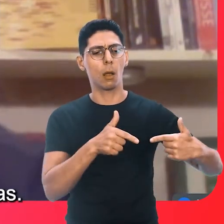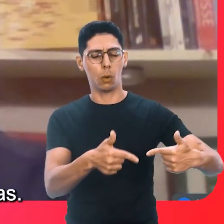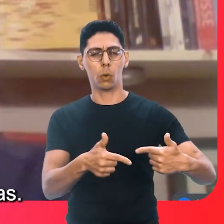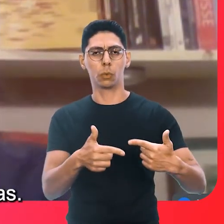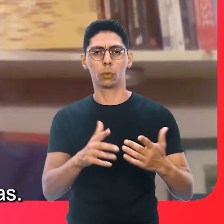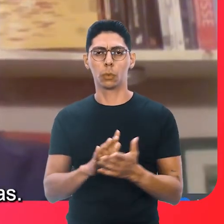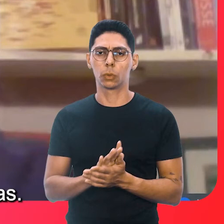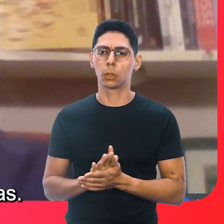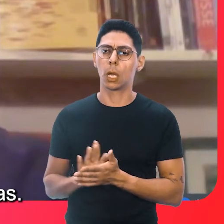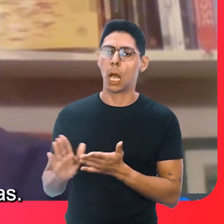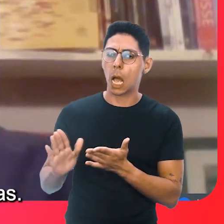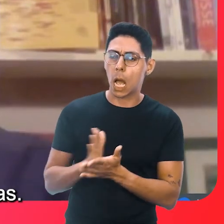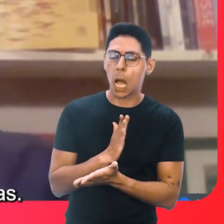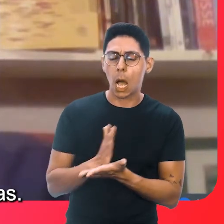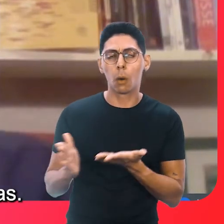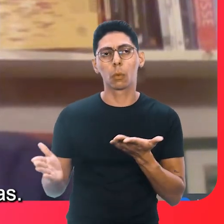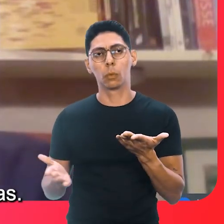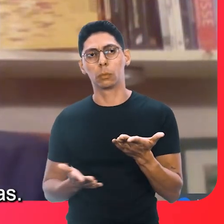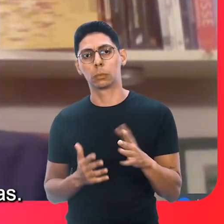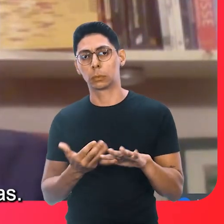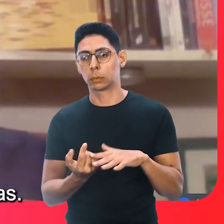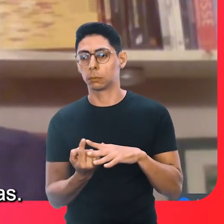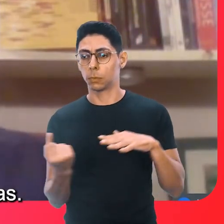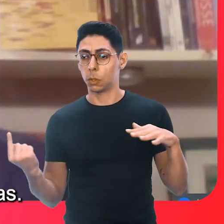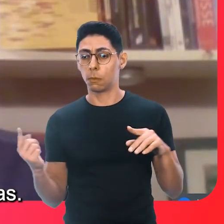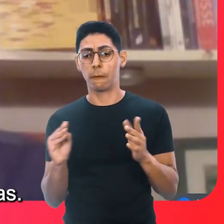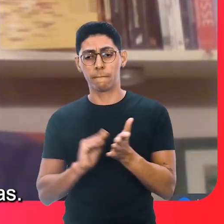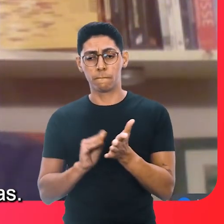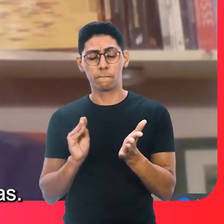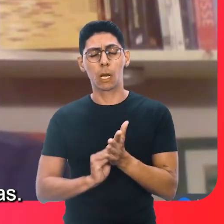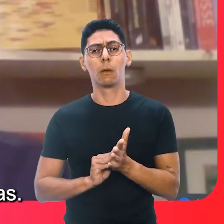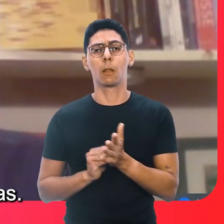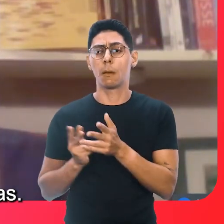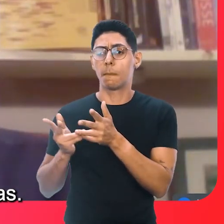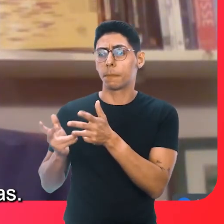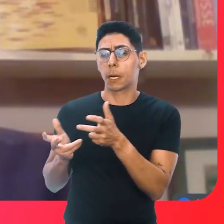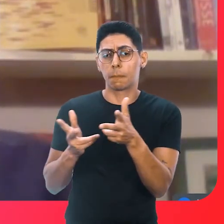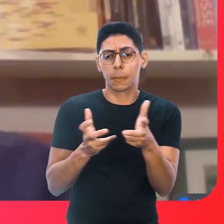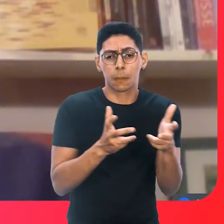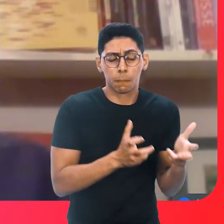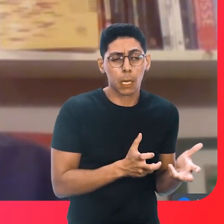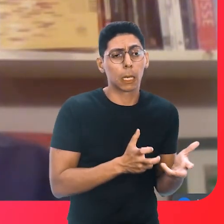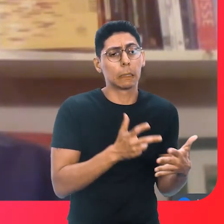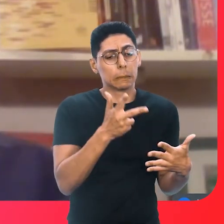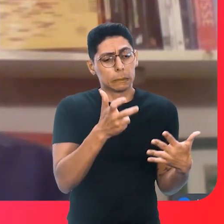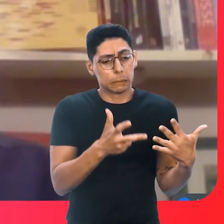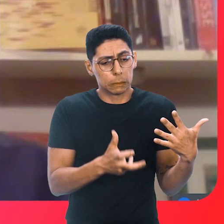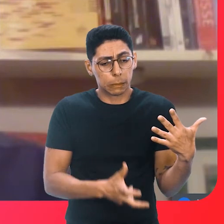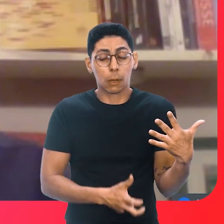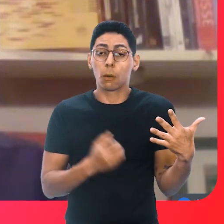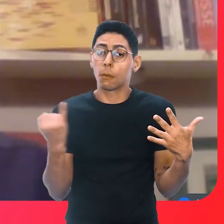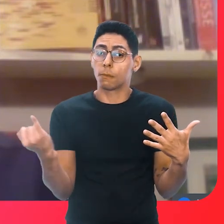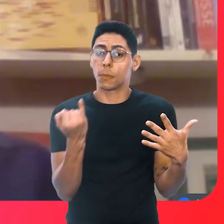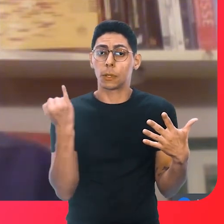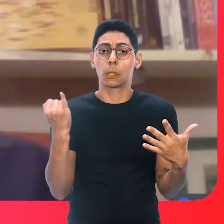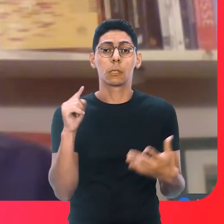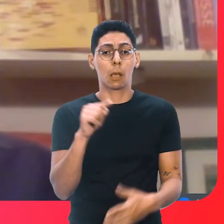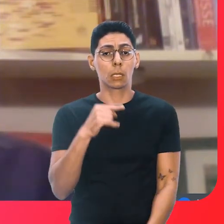salvo algumas exceções, é claro, não percebe o quão importantes são essas